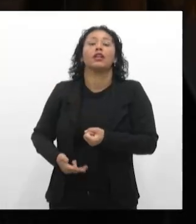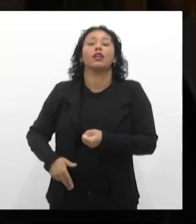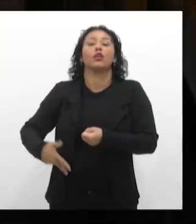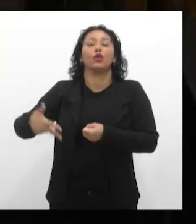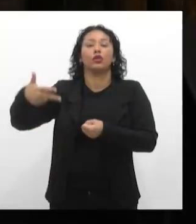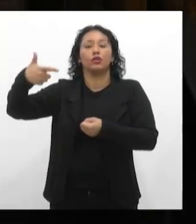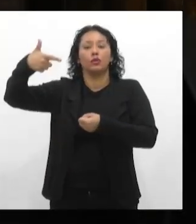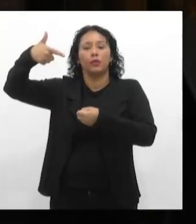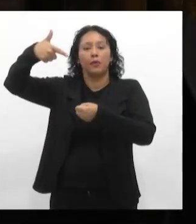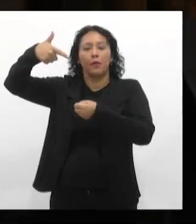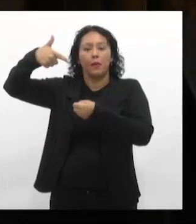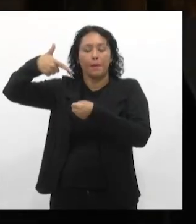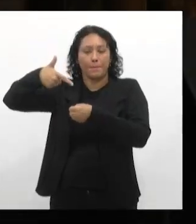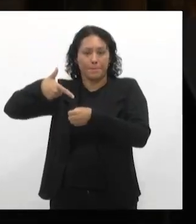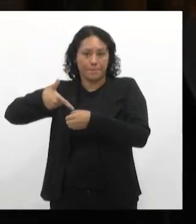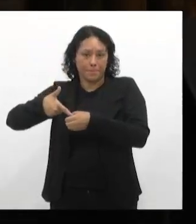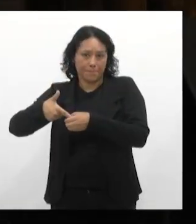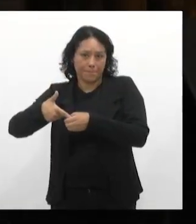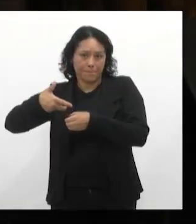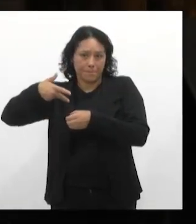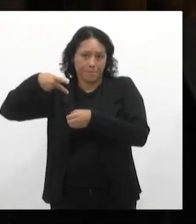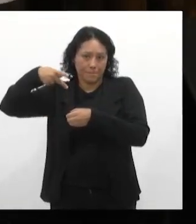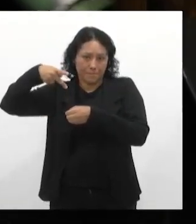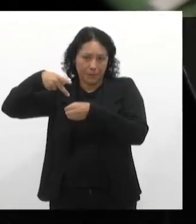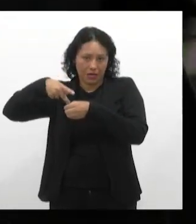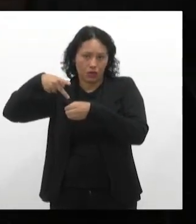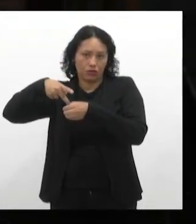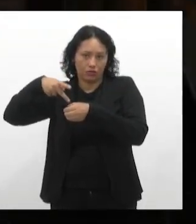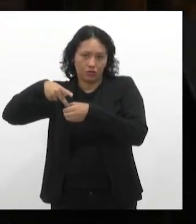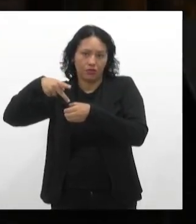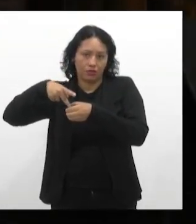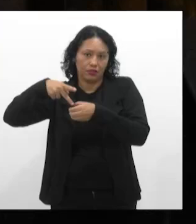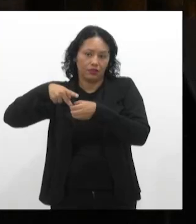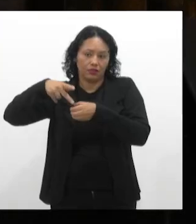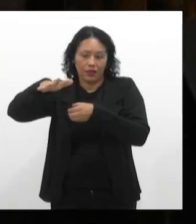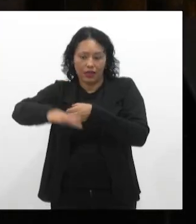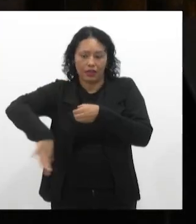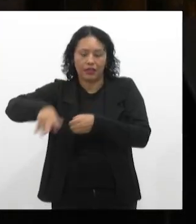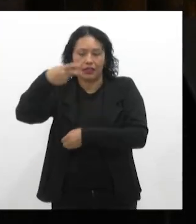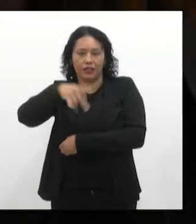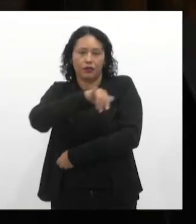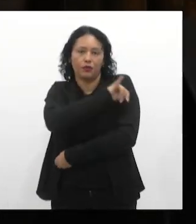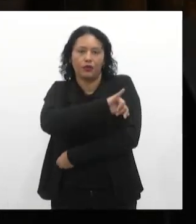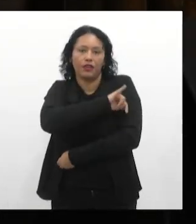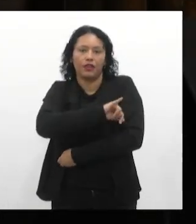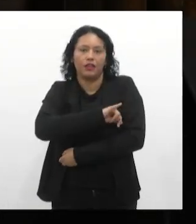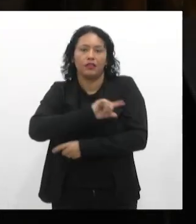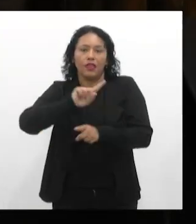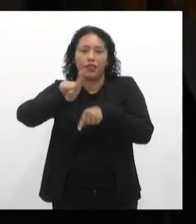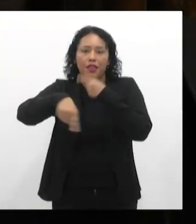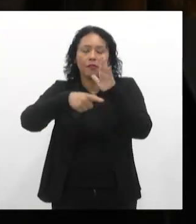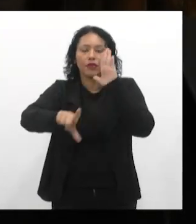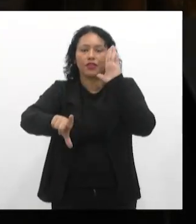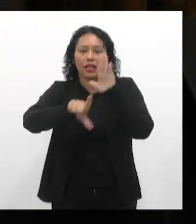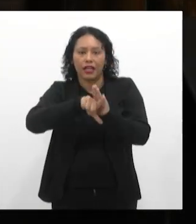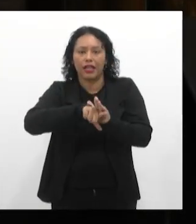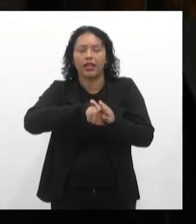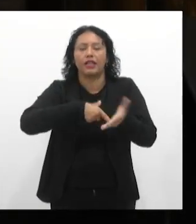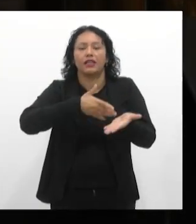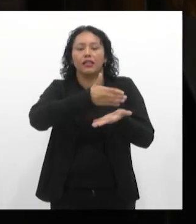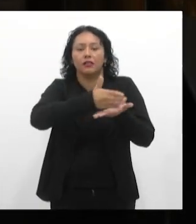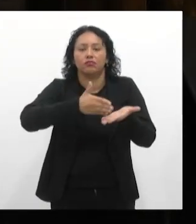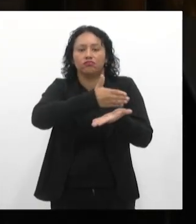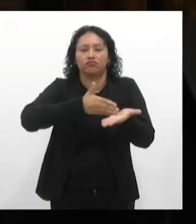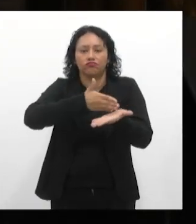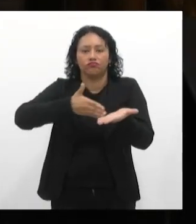no pré-sal, depois da edição da lei da partilha, seria transformado em